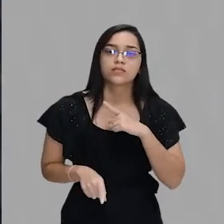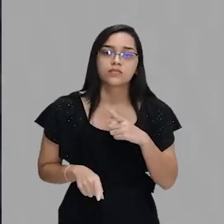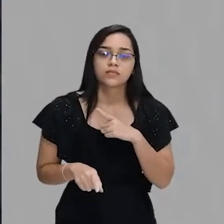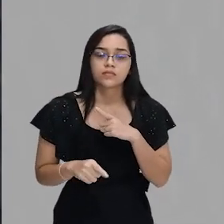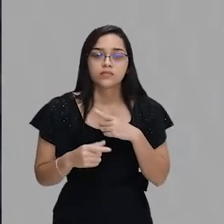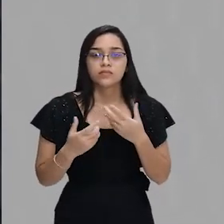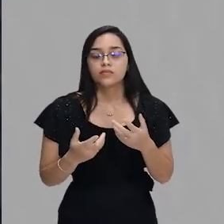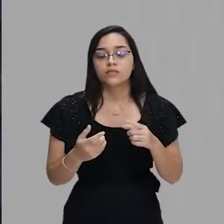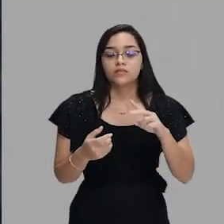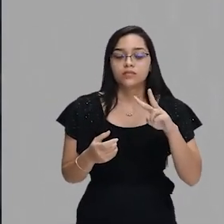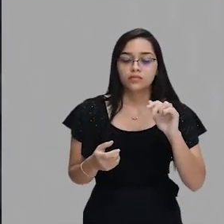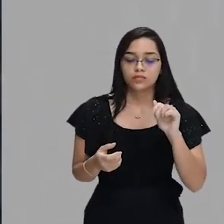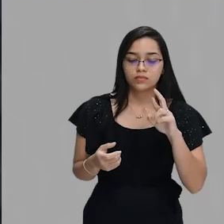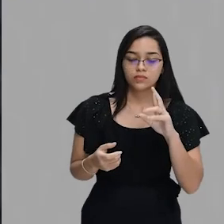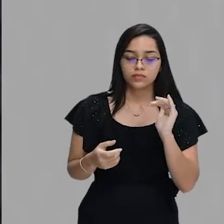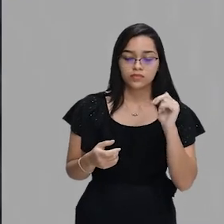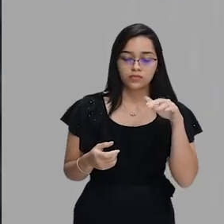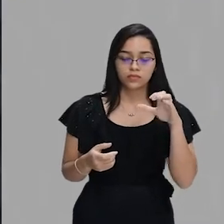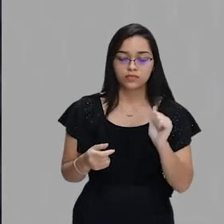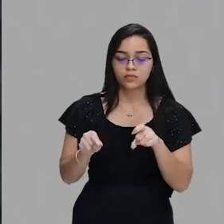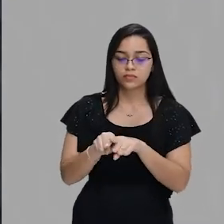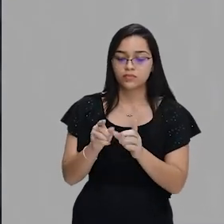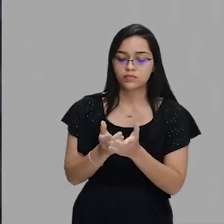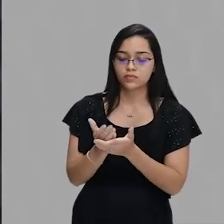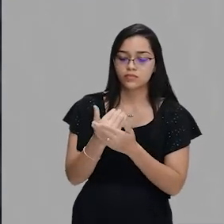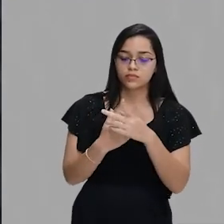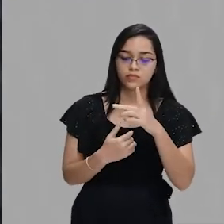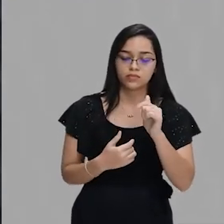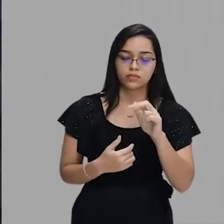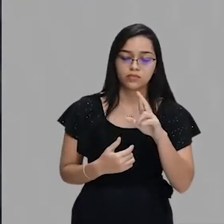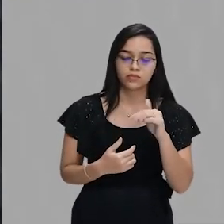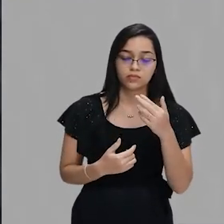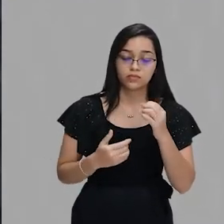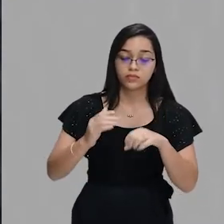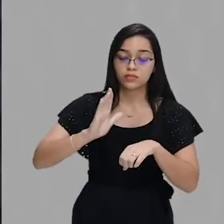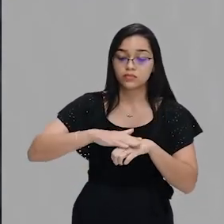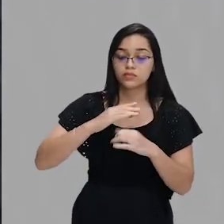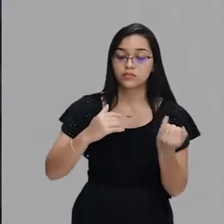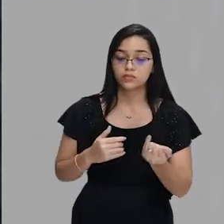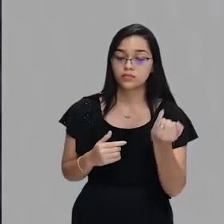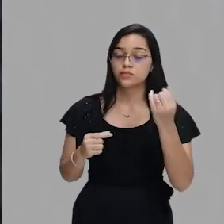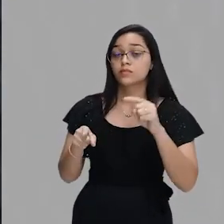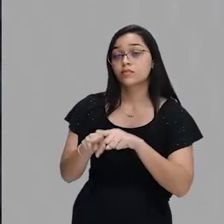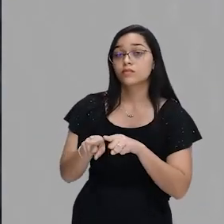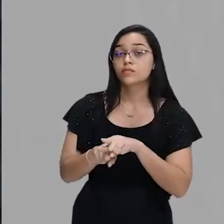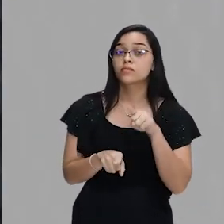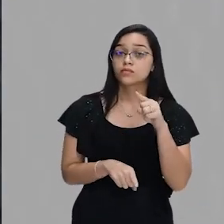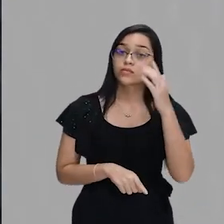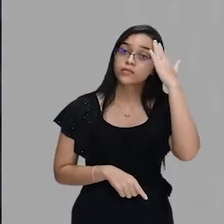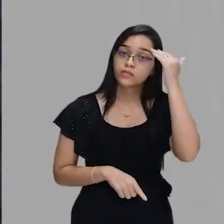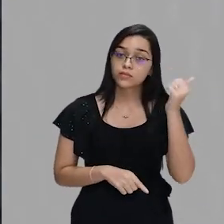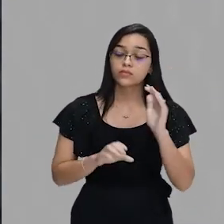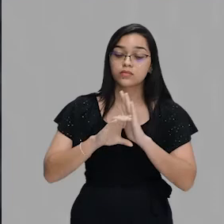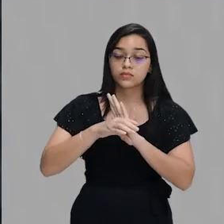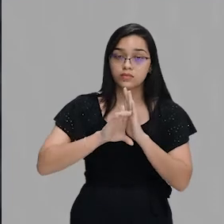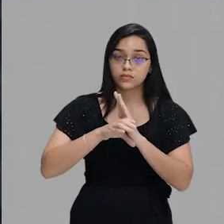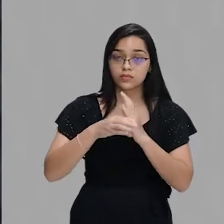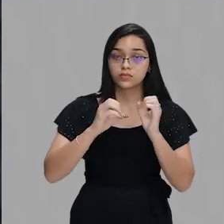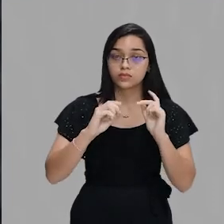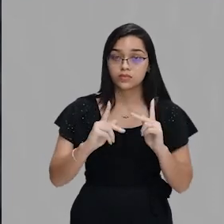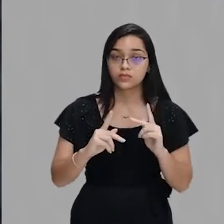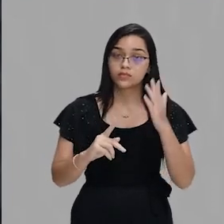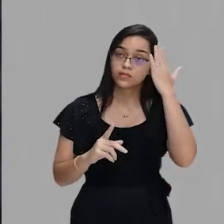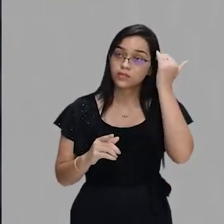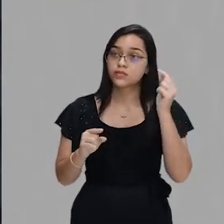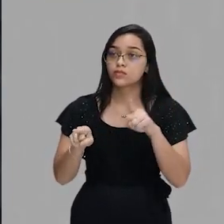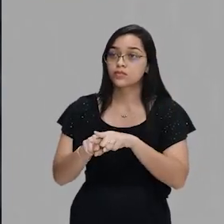calcular variância, tem como calcular desvio padrão, mas o mais importante também é que você saiba o conceito das coisas.